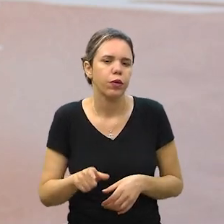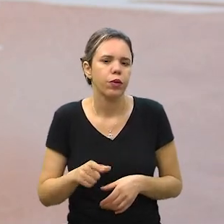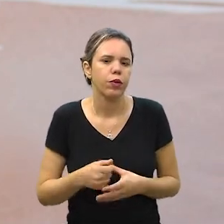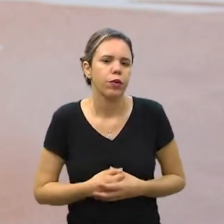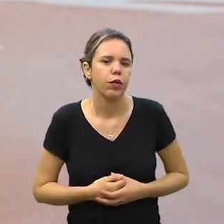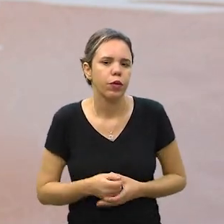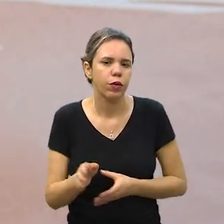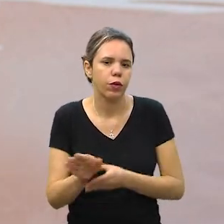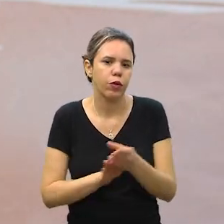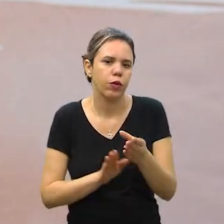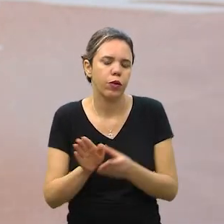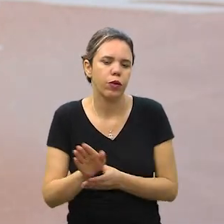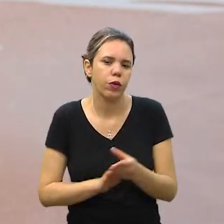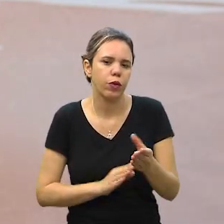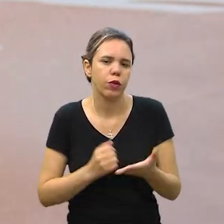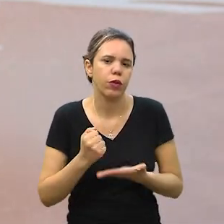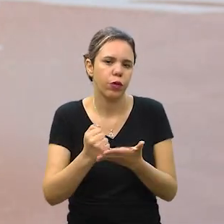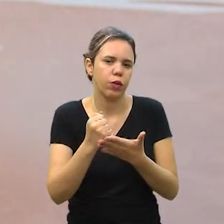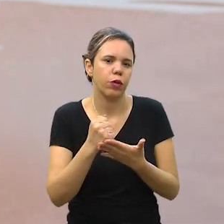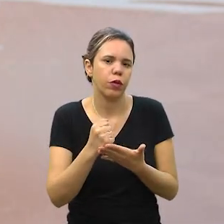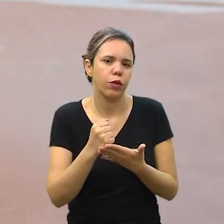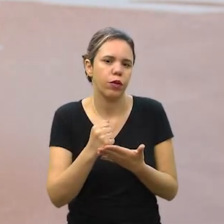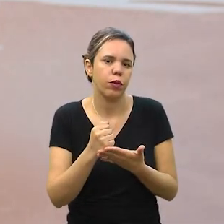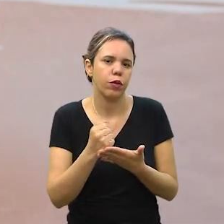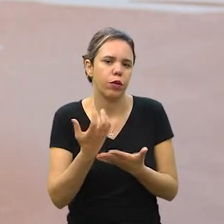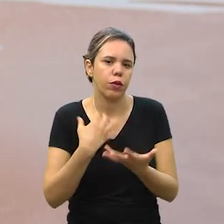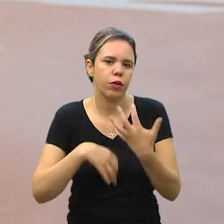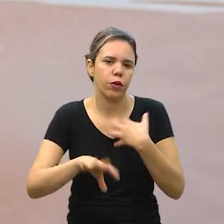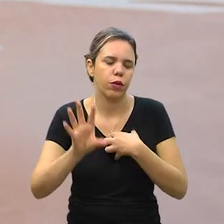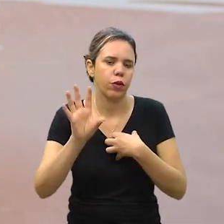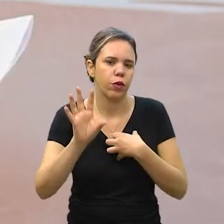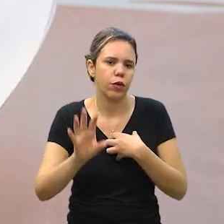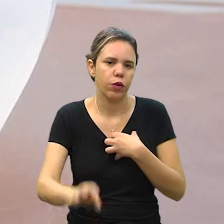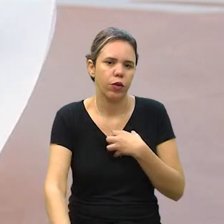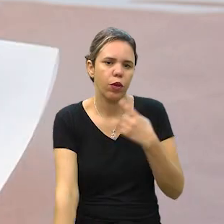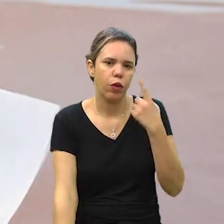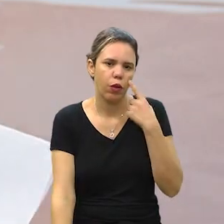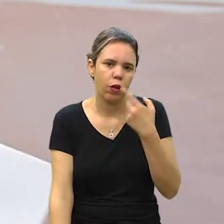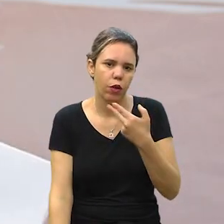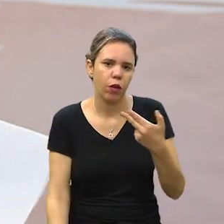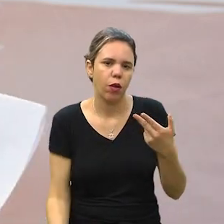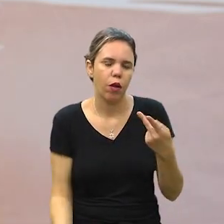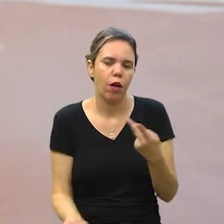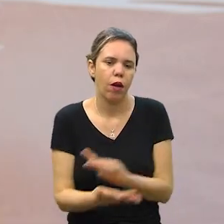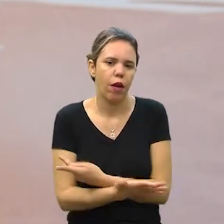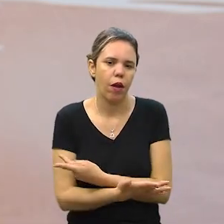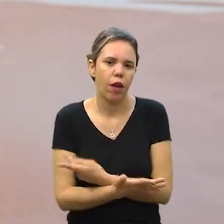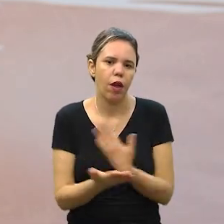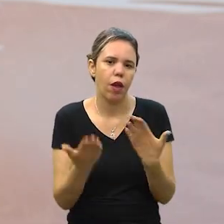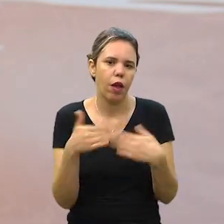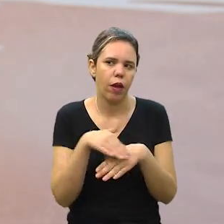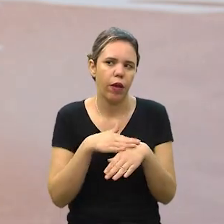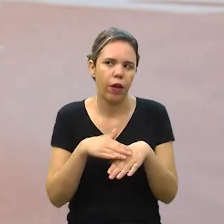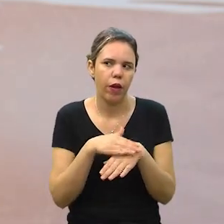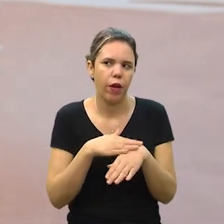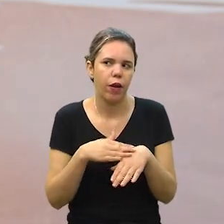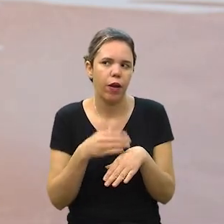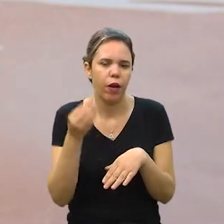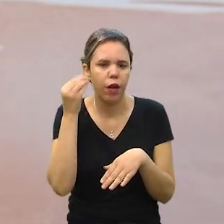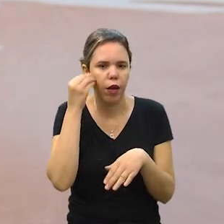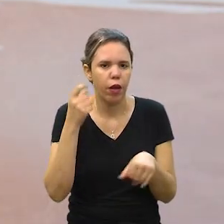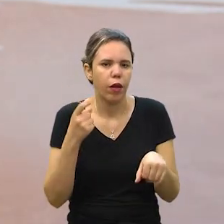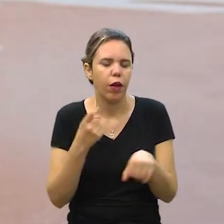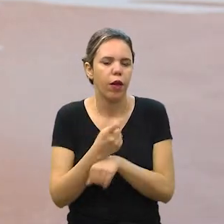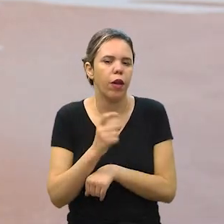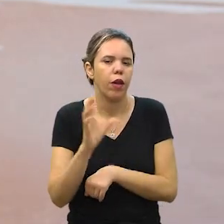ela orientar, ajudar, ter aquela empatia, né? Olha, tem alguma coisa errada, vamos conversar, vamos